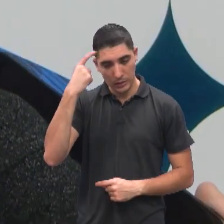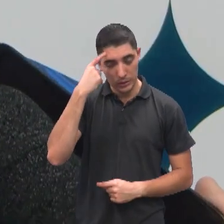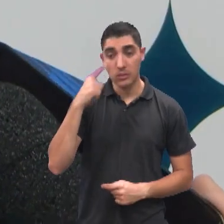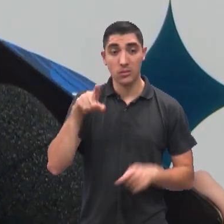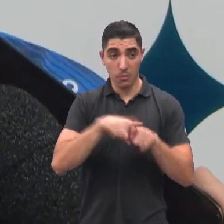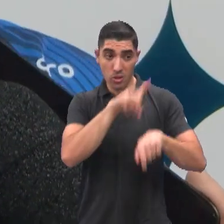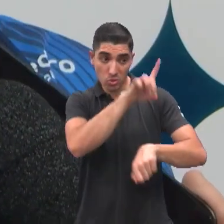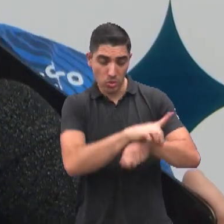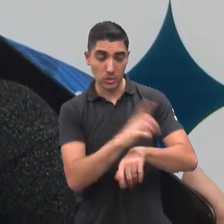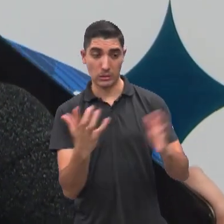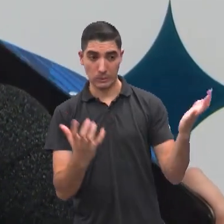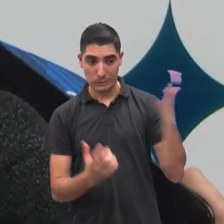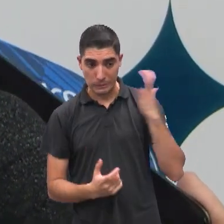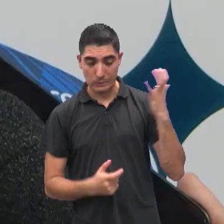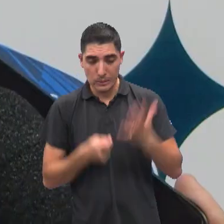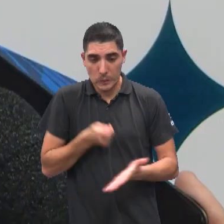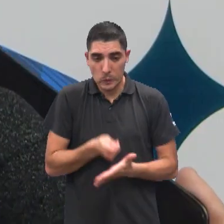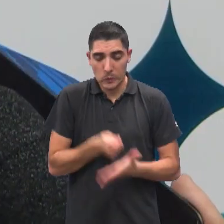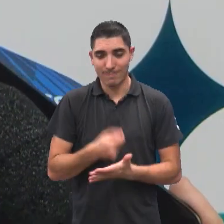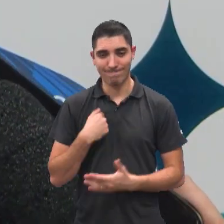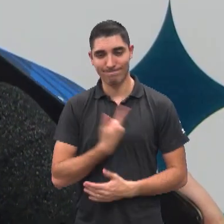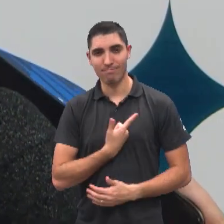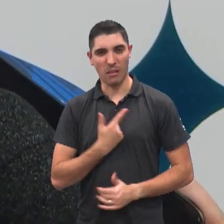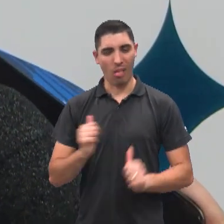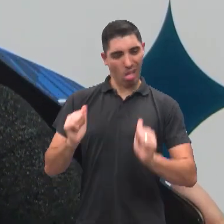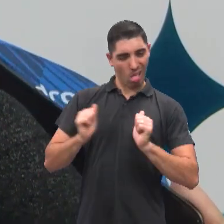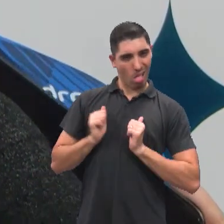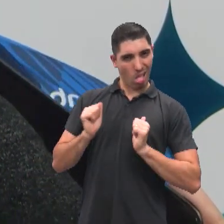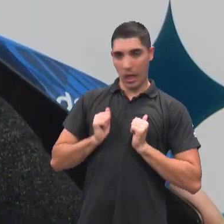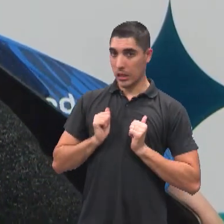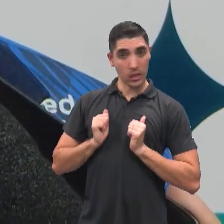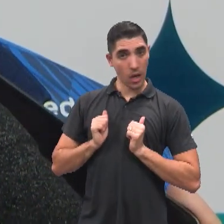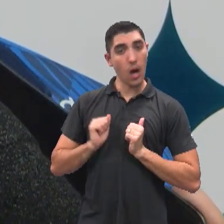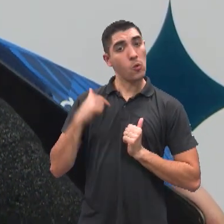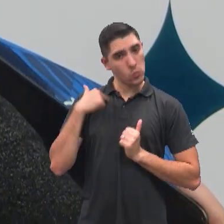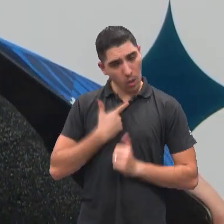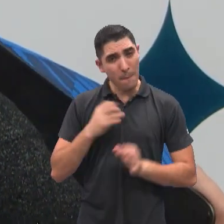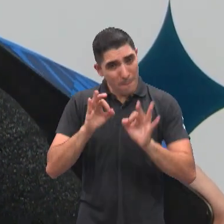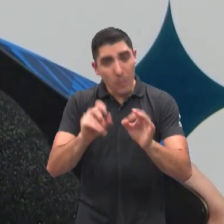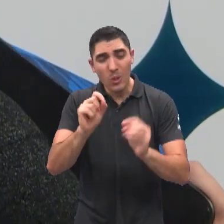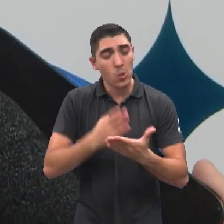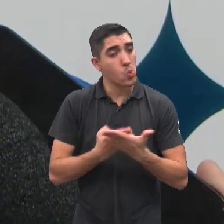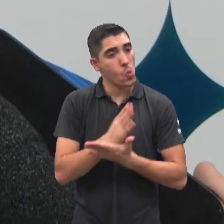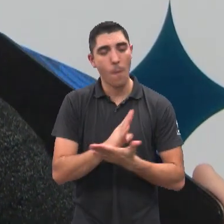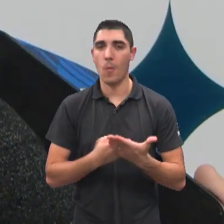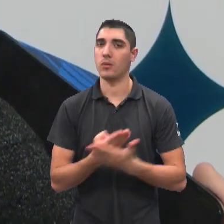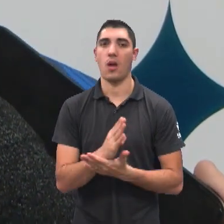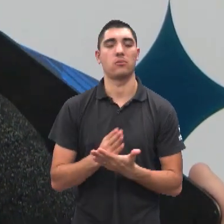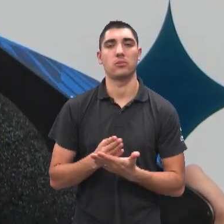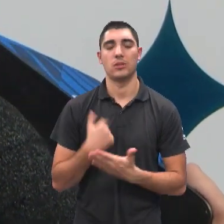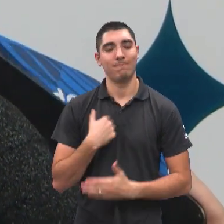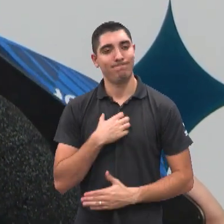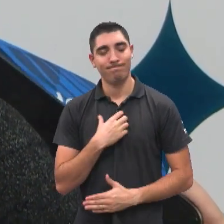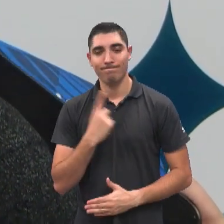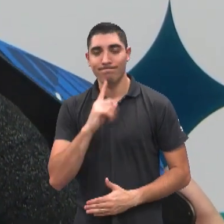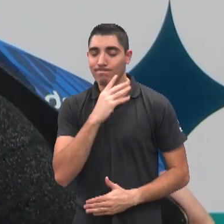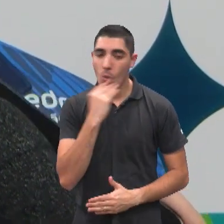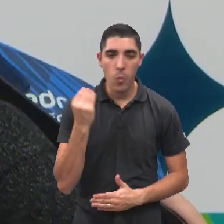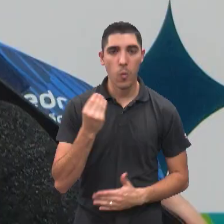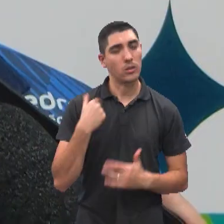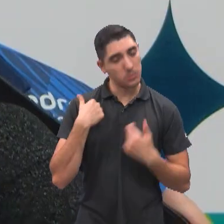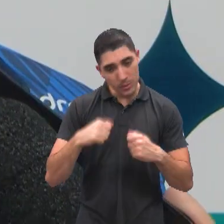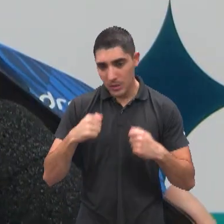estamos acomodados, estamos sim incomodados com certeza, e isso exigiu nossa mudança de